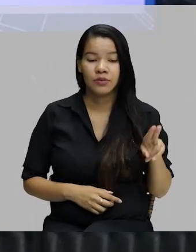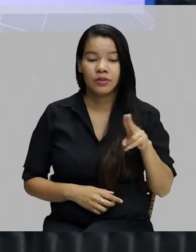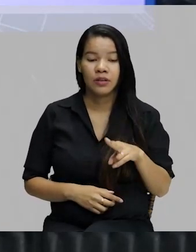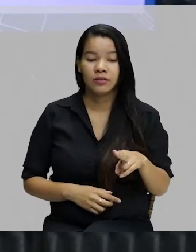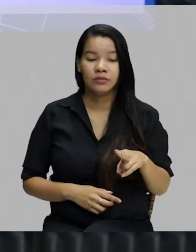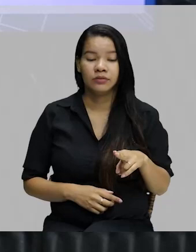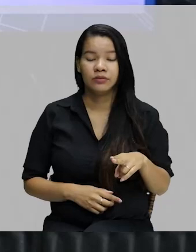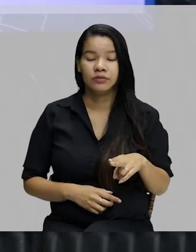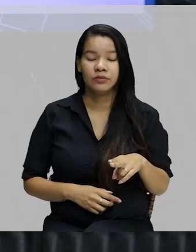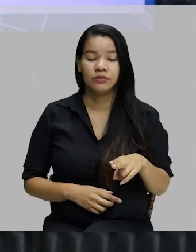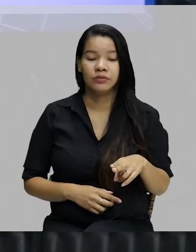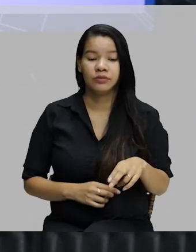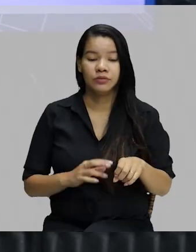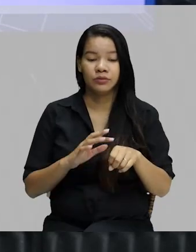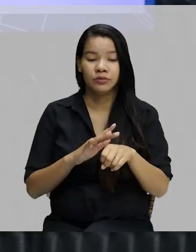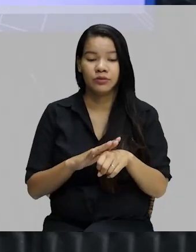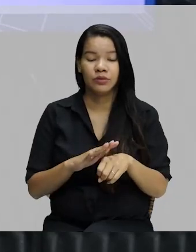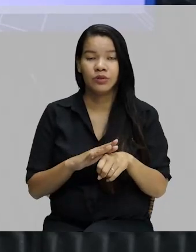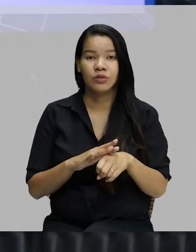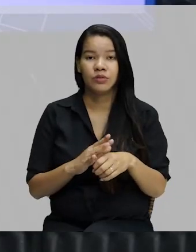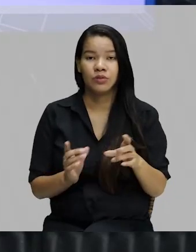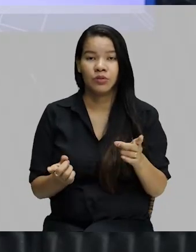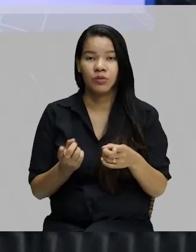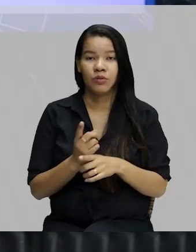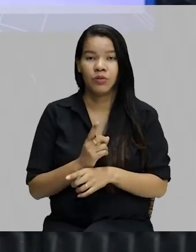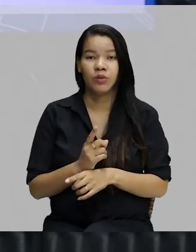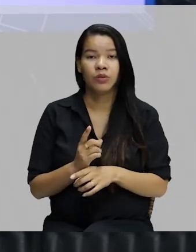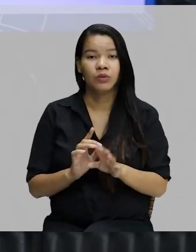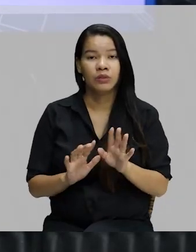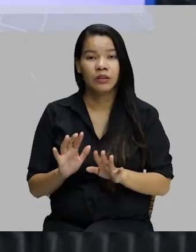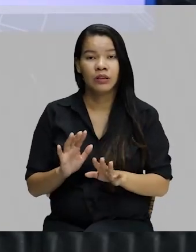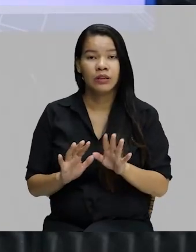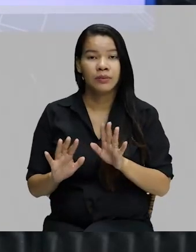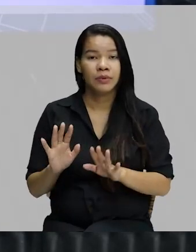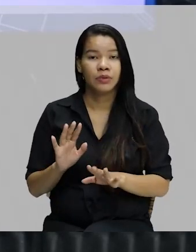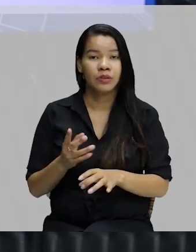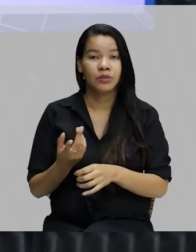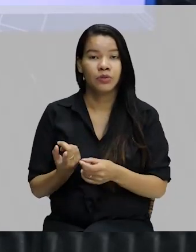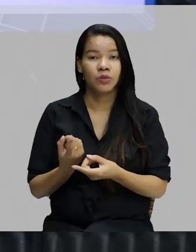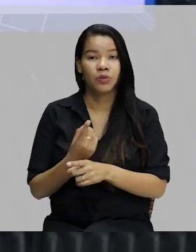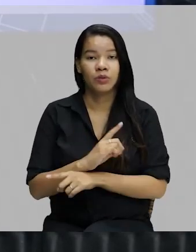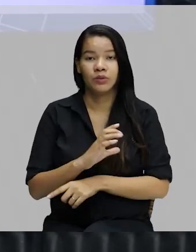o câncer. E aí, se ele é usado no tratamento contra o câncer, certo?